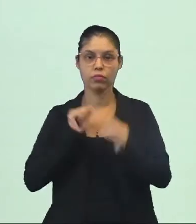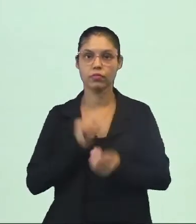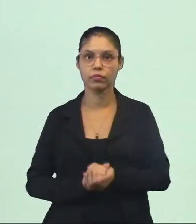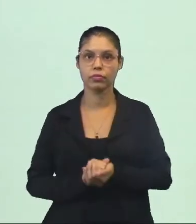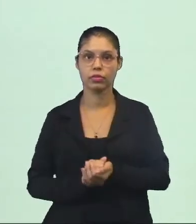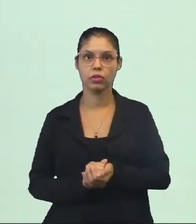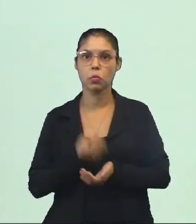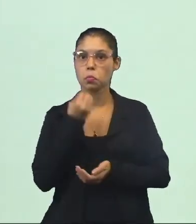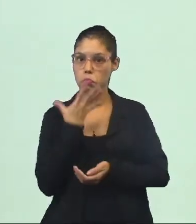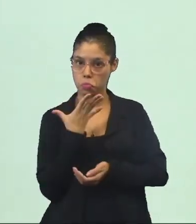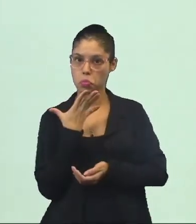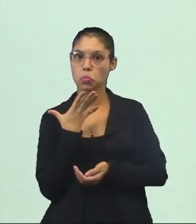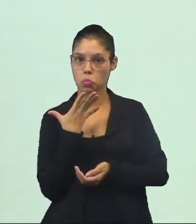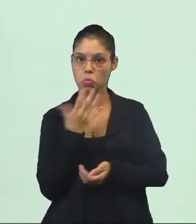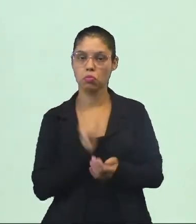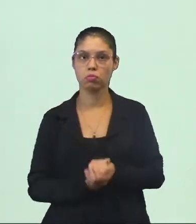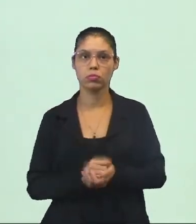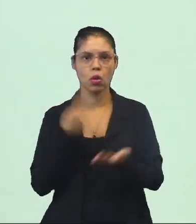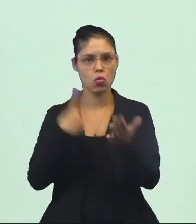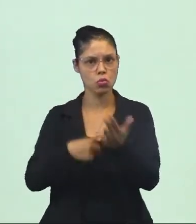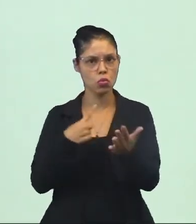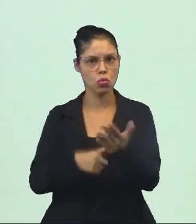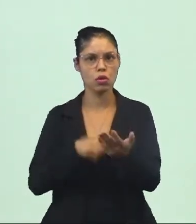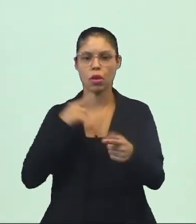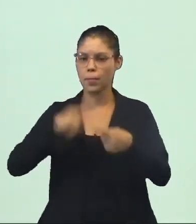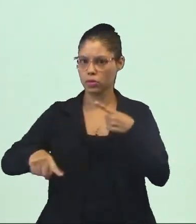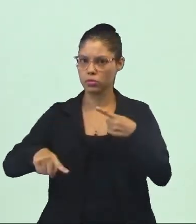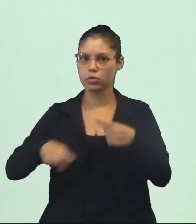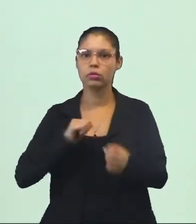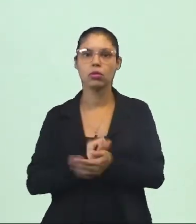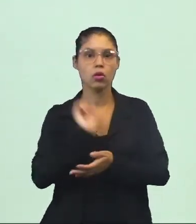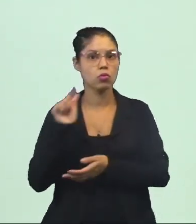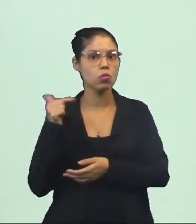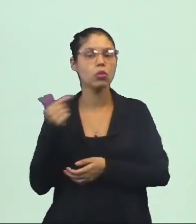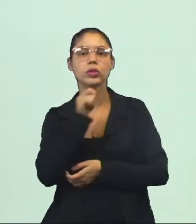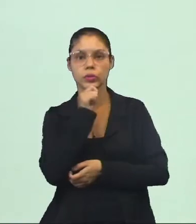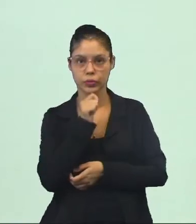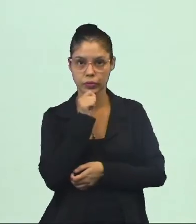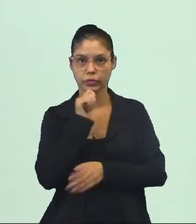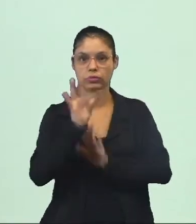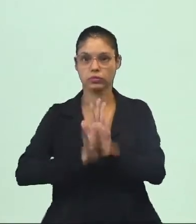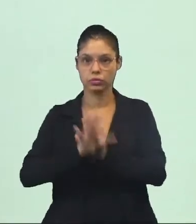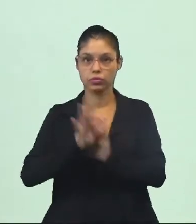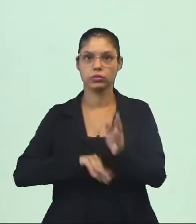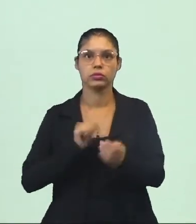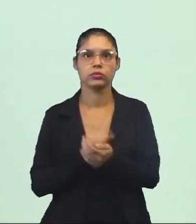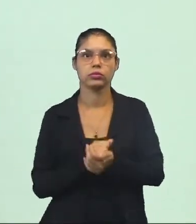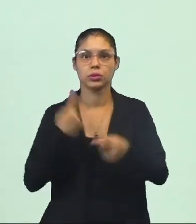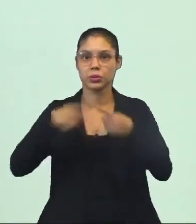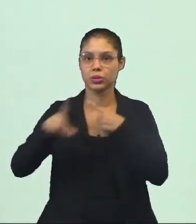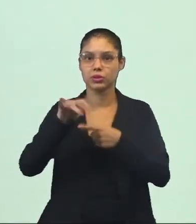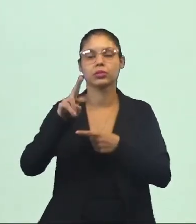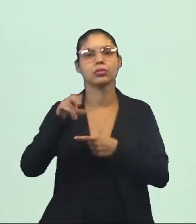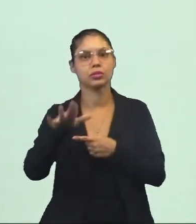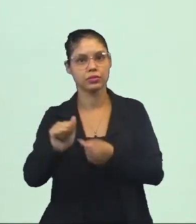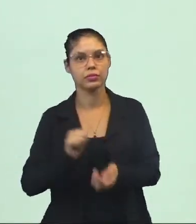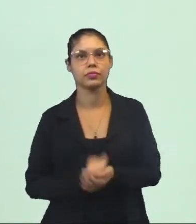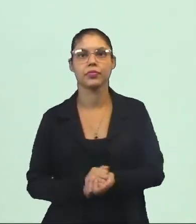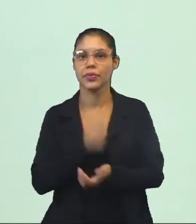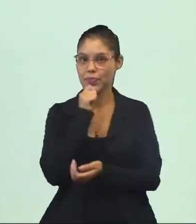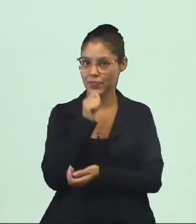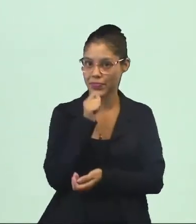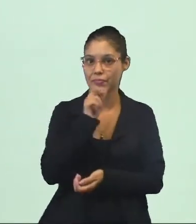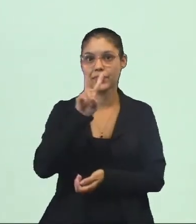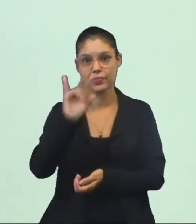é favorável, concorda com a proibição, e no outro texto o autor é contra. E aí a gente vai